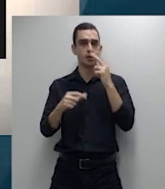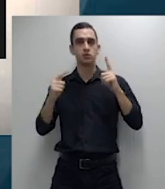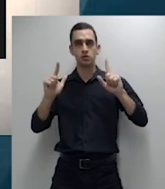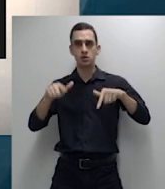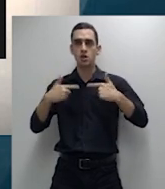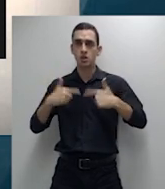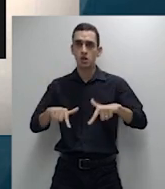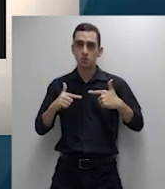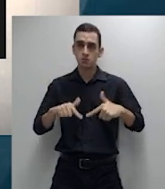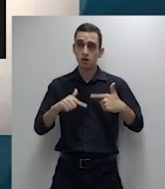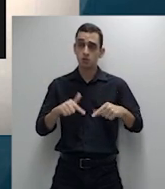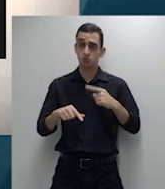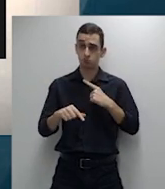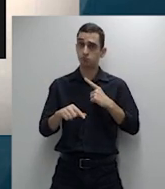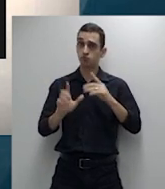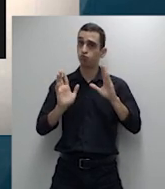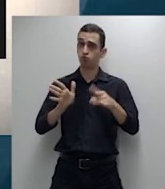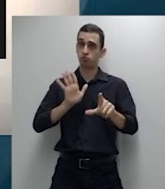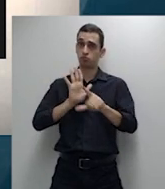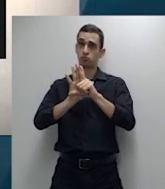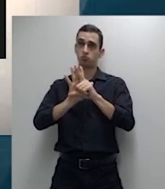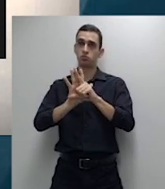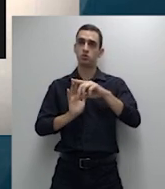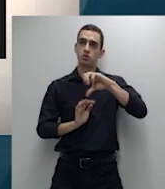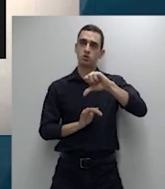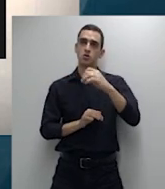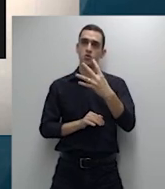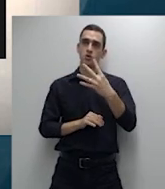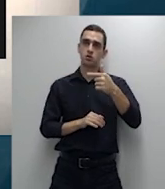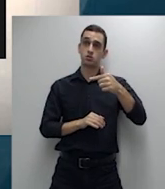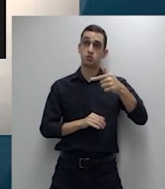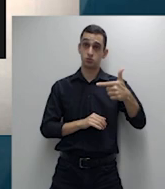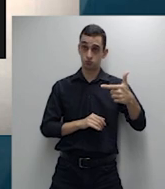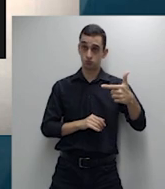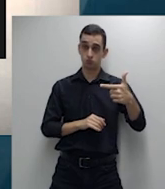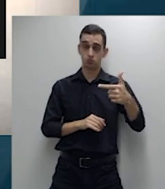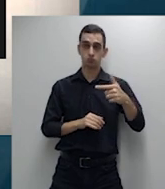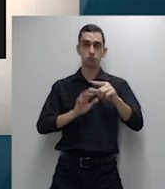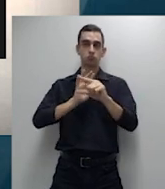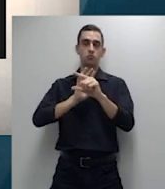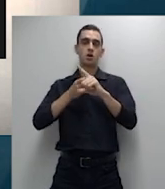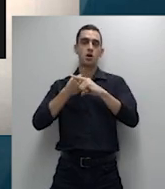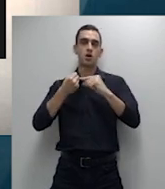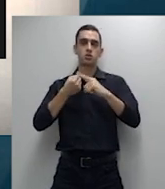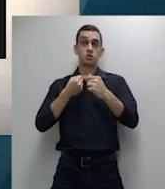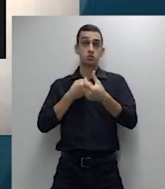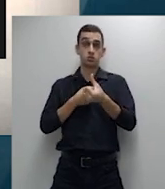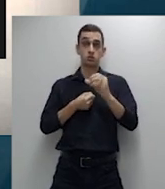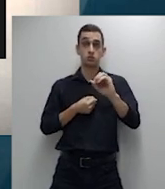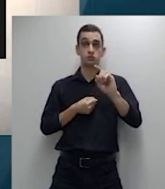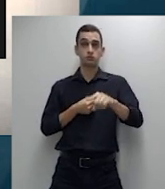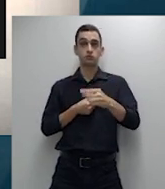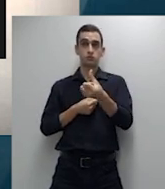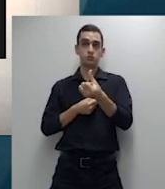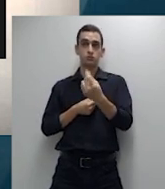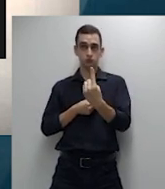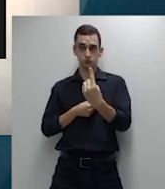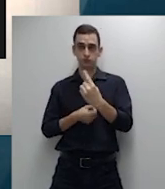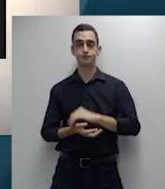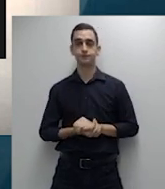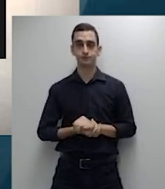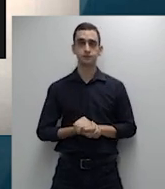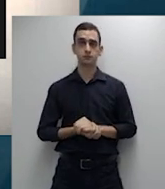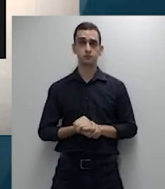adicionado no espião instalei 947 dois artigos e 160 mas vejam bem